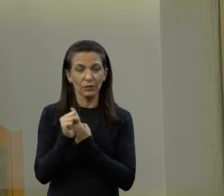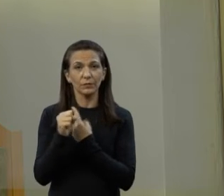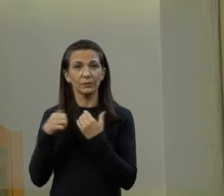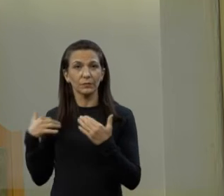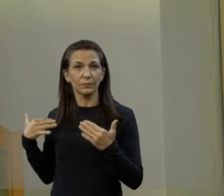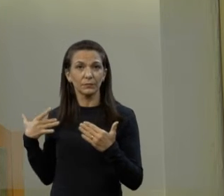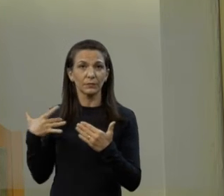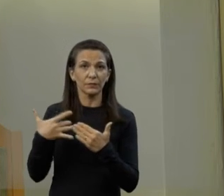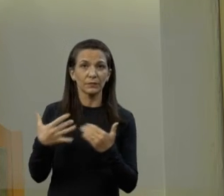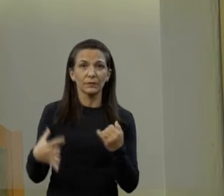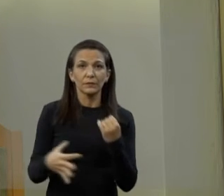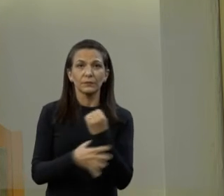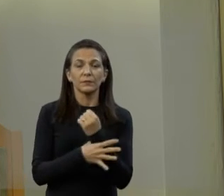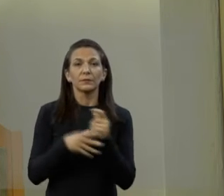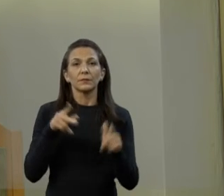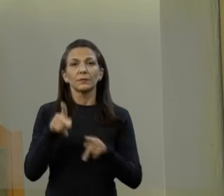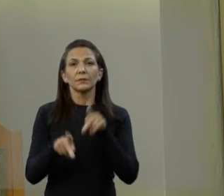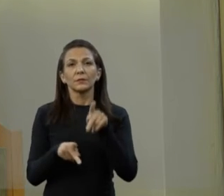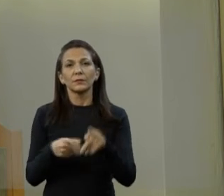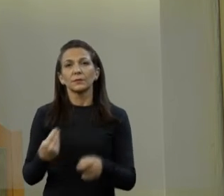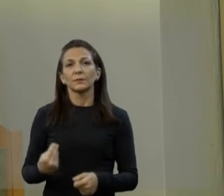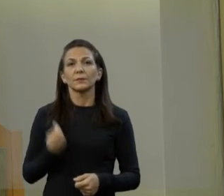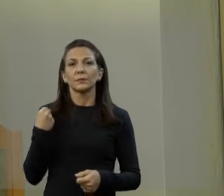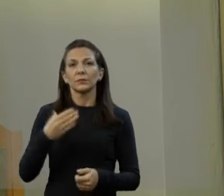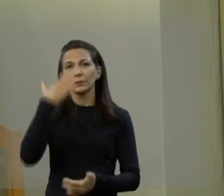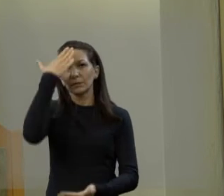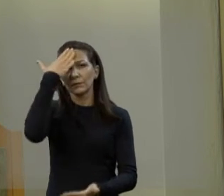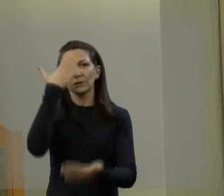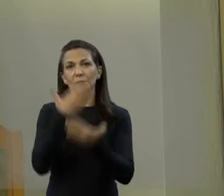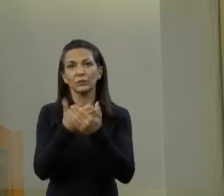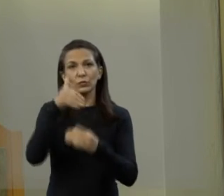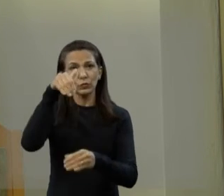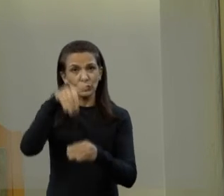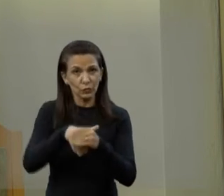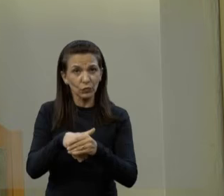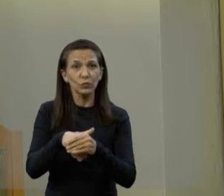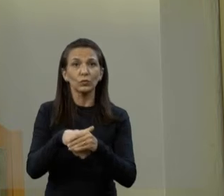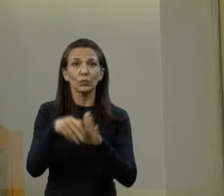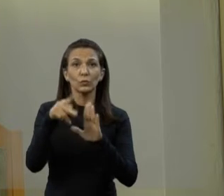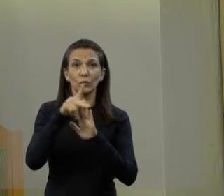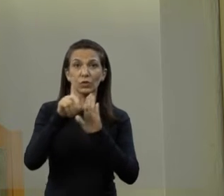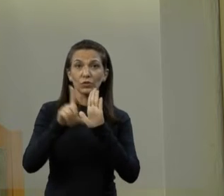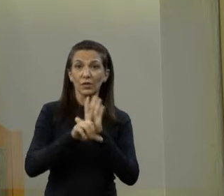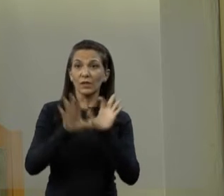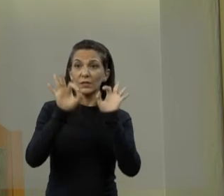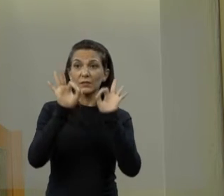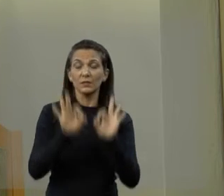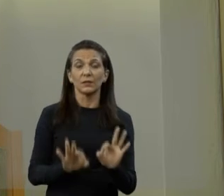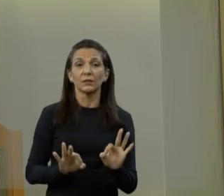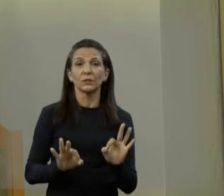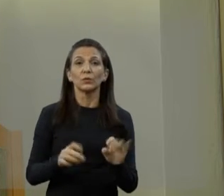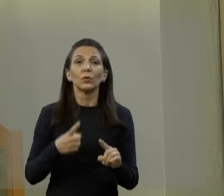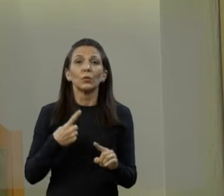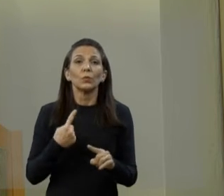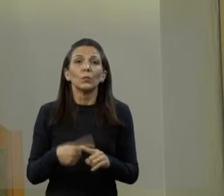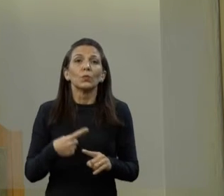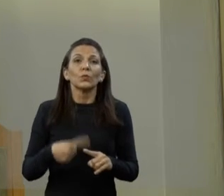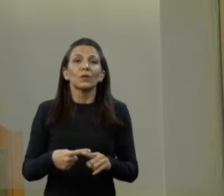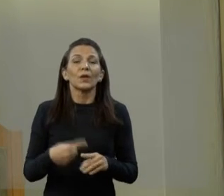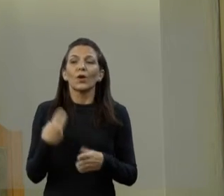defende acima de tudo a Participação Popular com certeza Eu voto nesse prédio do jeito que tá aqui porque não